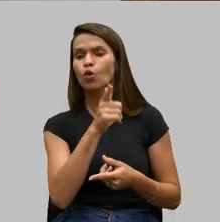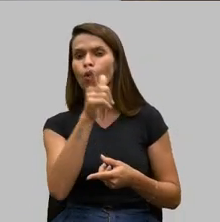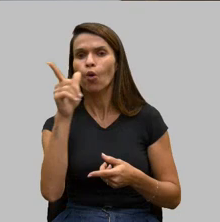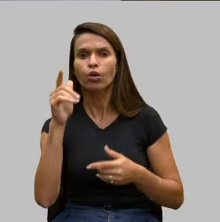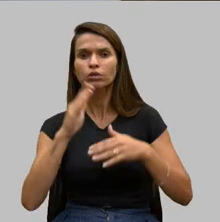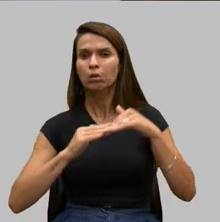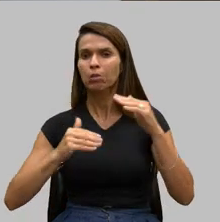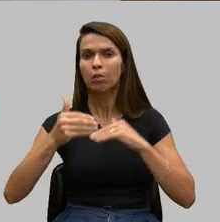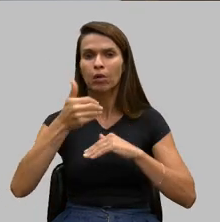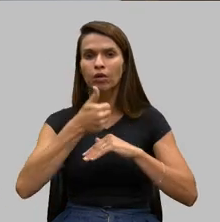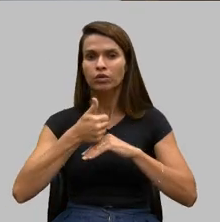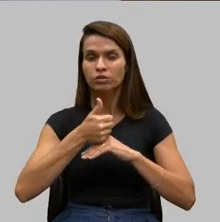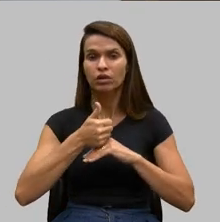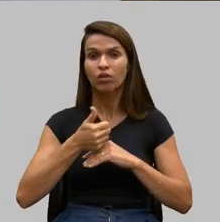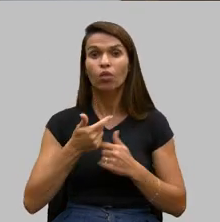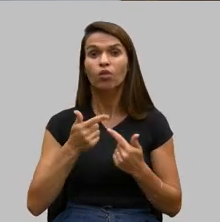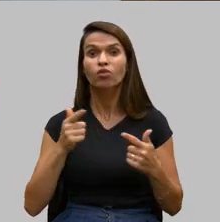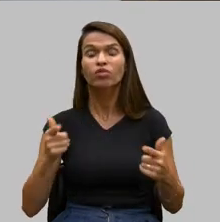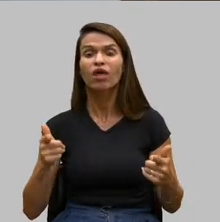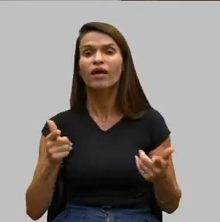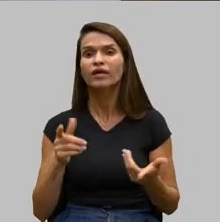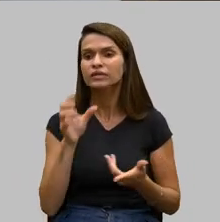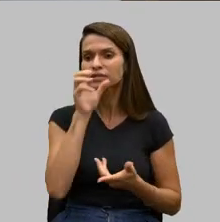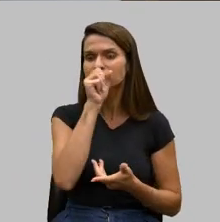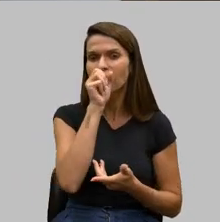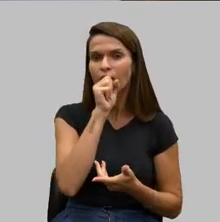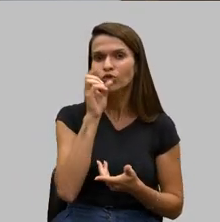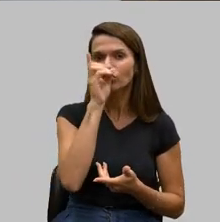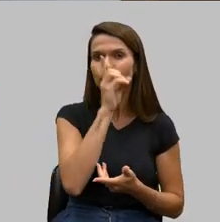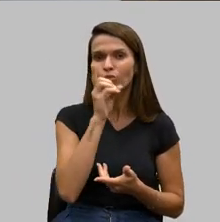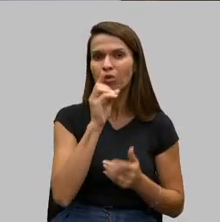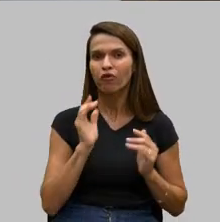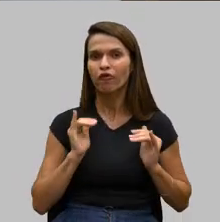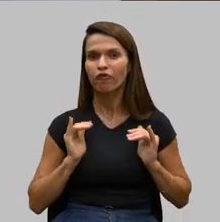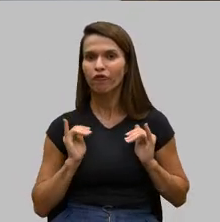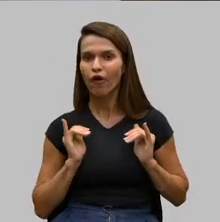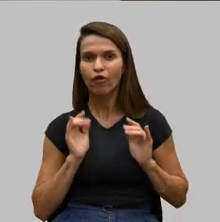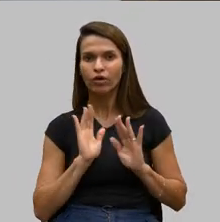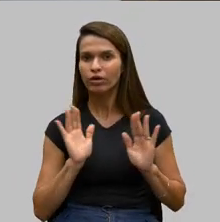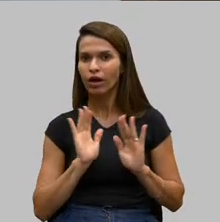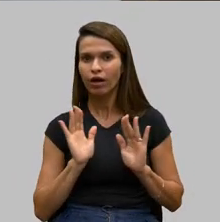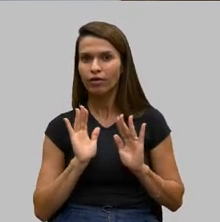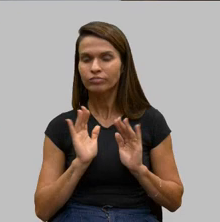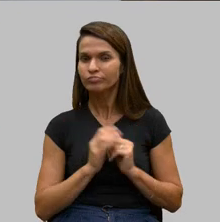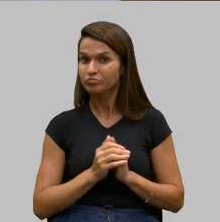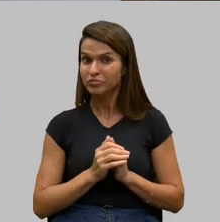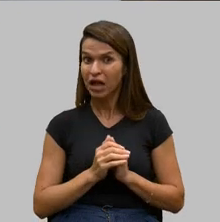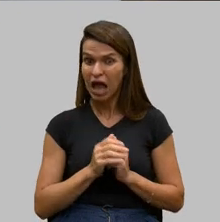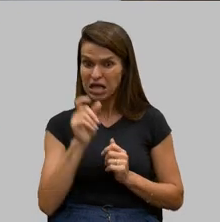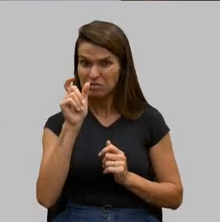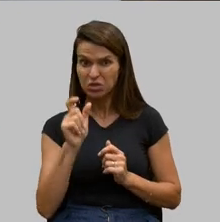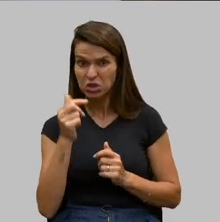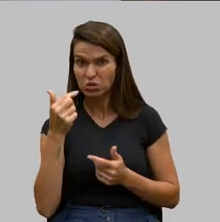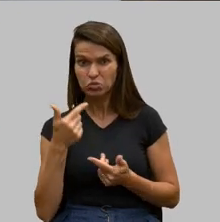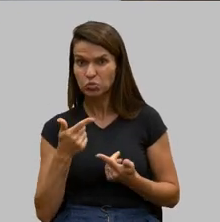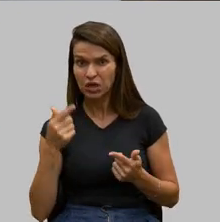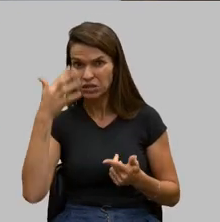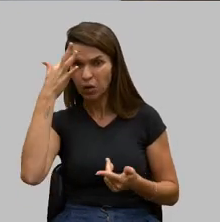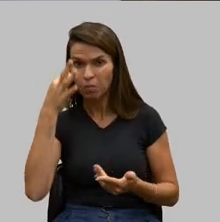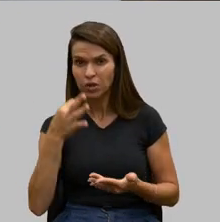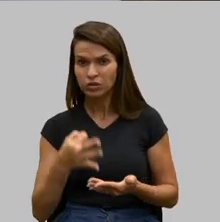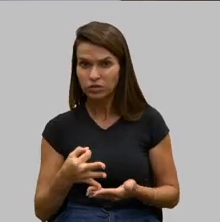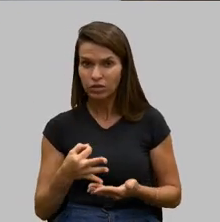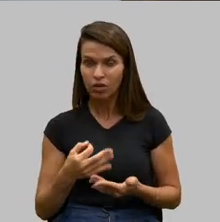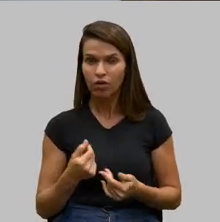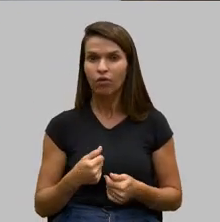tem folga fim de semana não as pessoas não TM noção disso quem trabalha com pessoa idosa com pessoa com